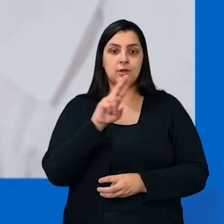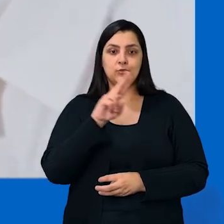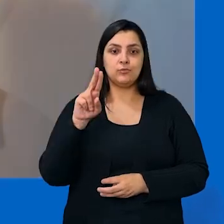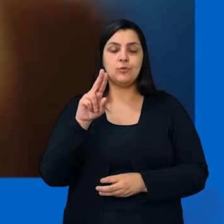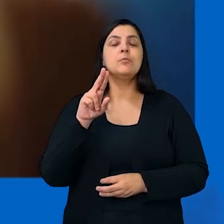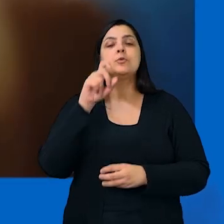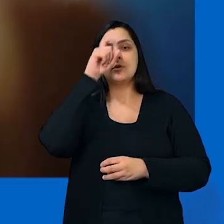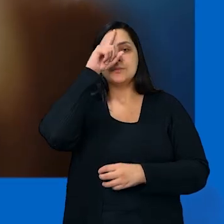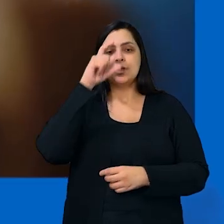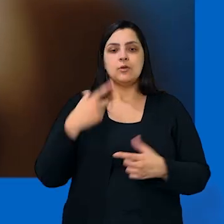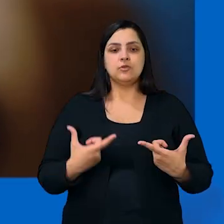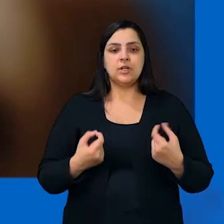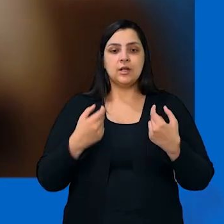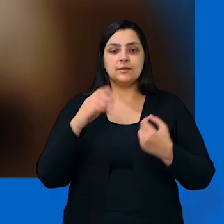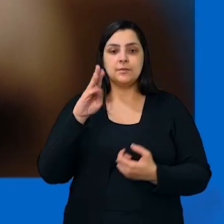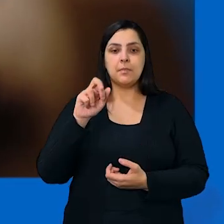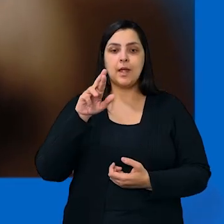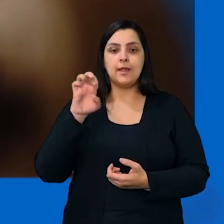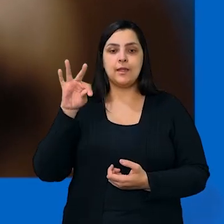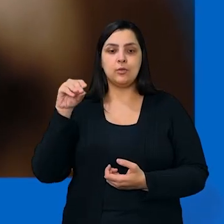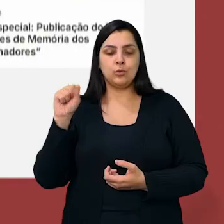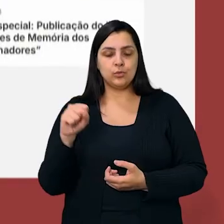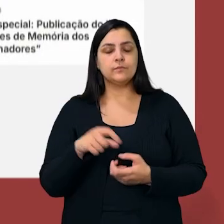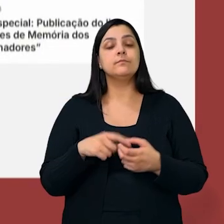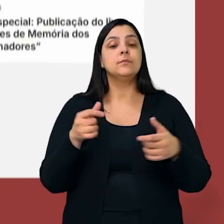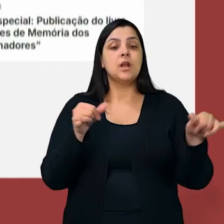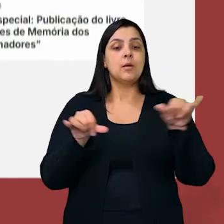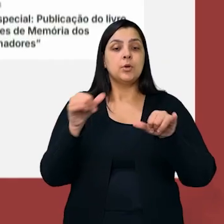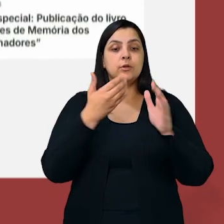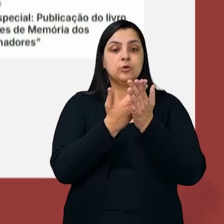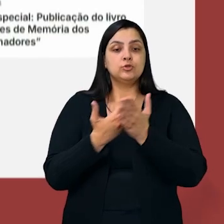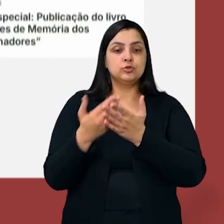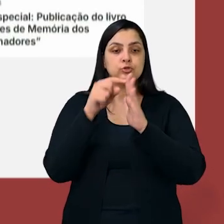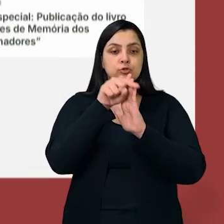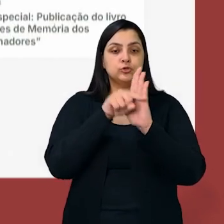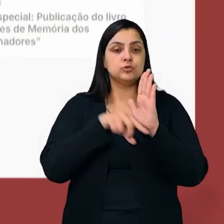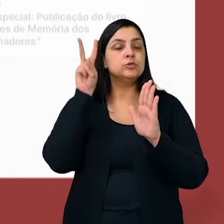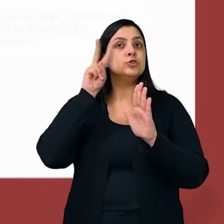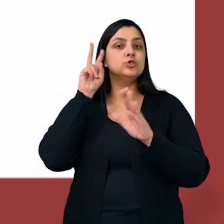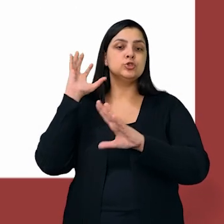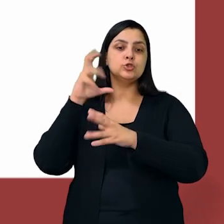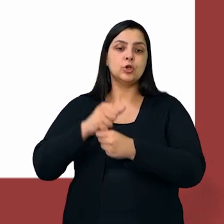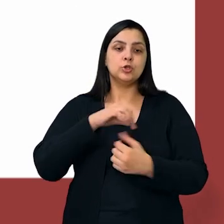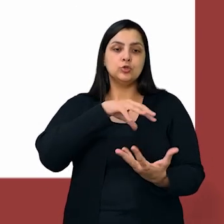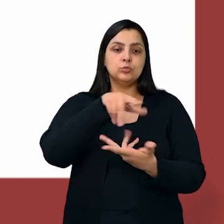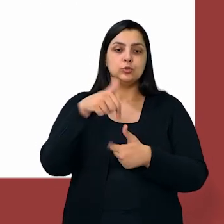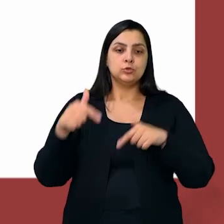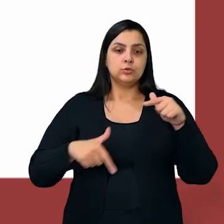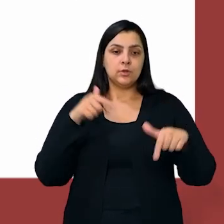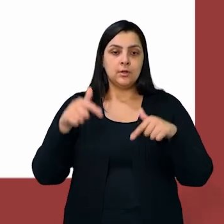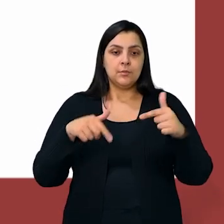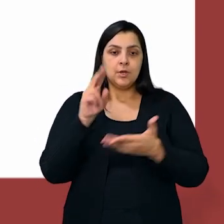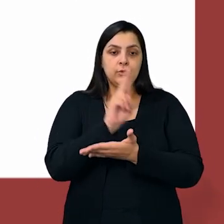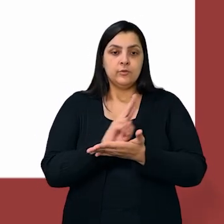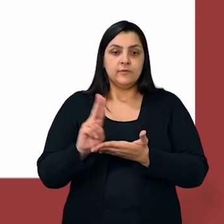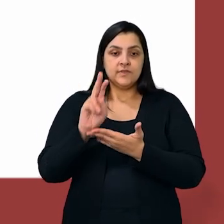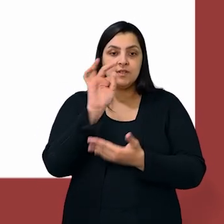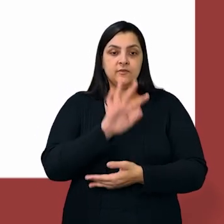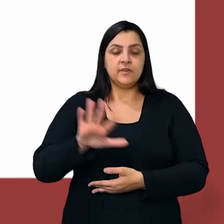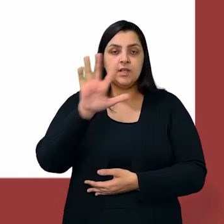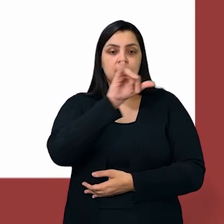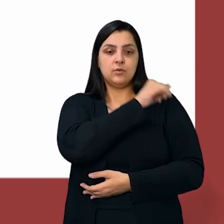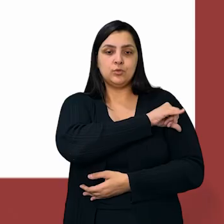o Hospital de Câncer de Barretos, no interior de São Paulo, e o Laboratório de Estudos de História dos Mundos do Trabalho, da